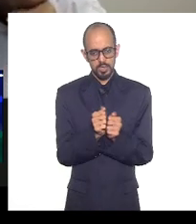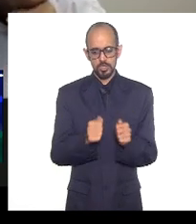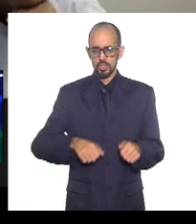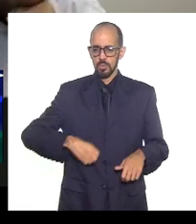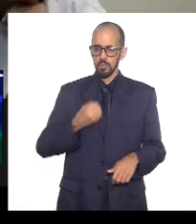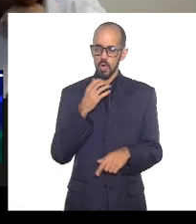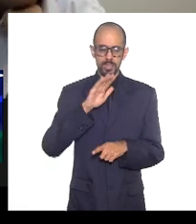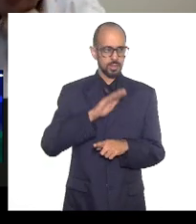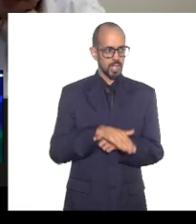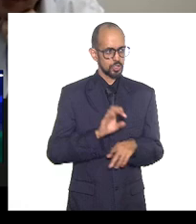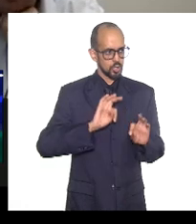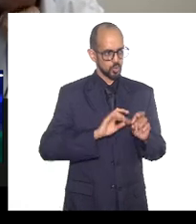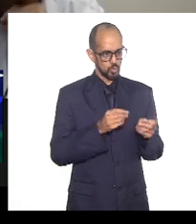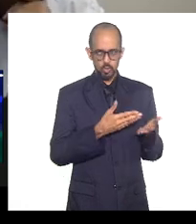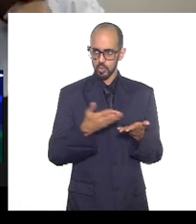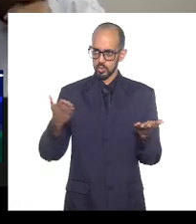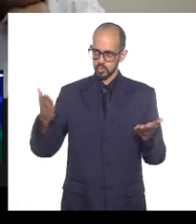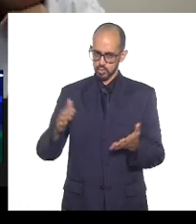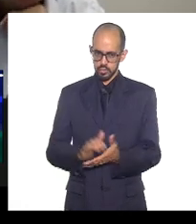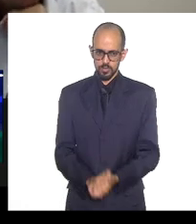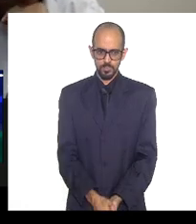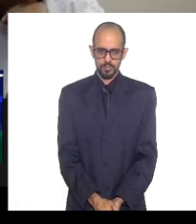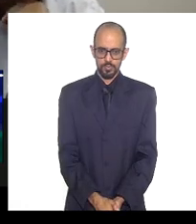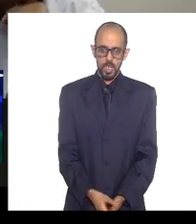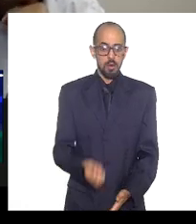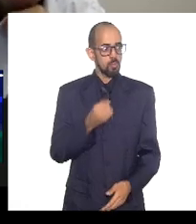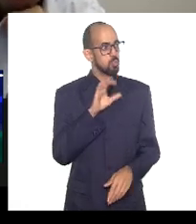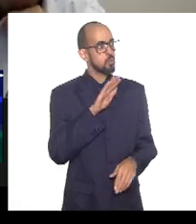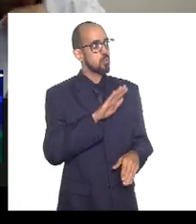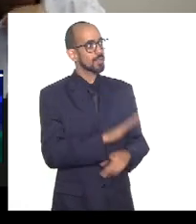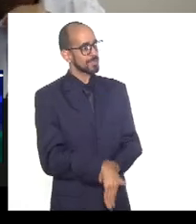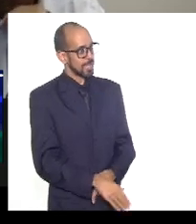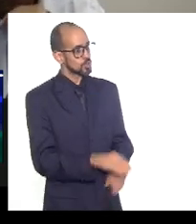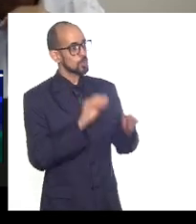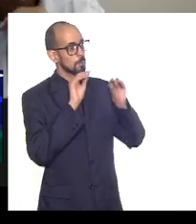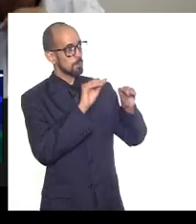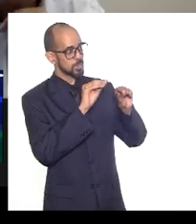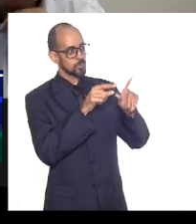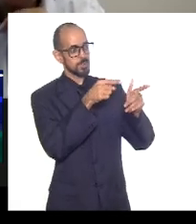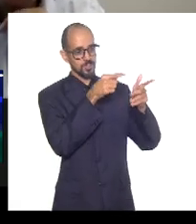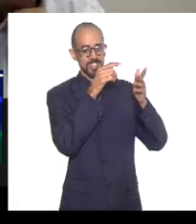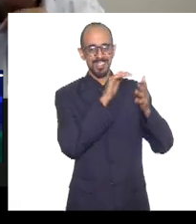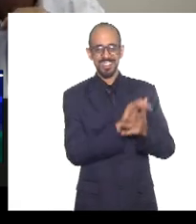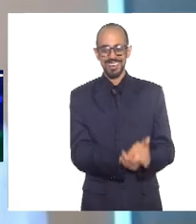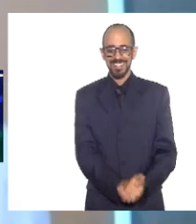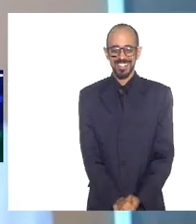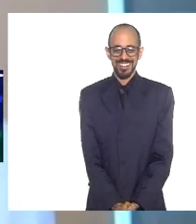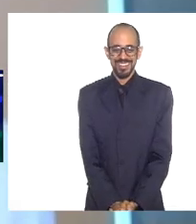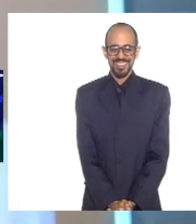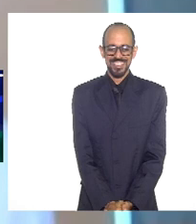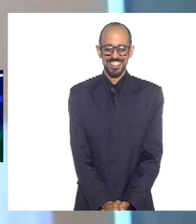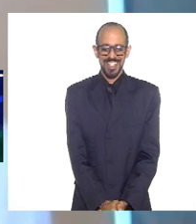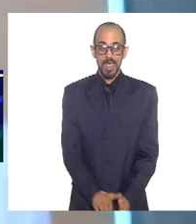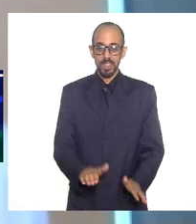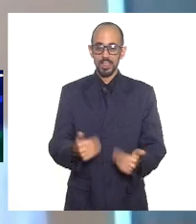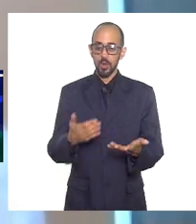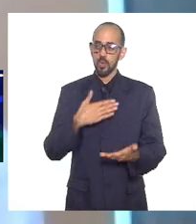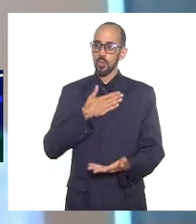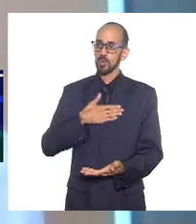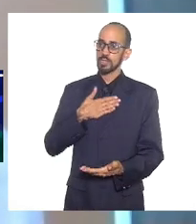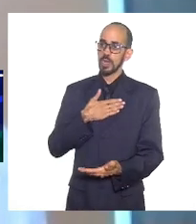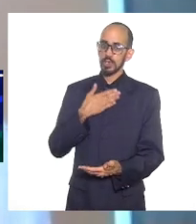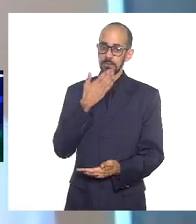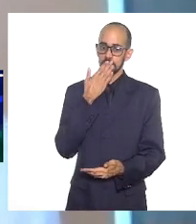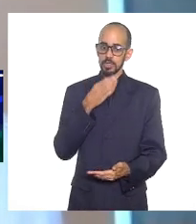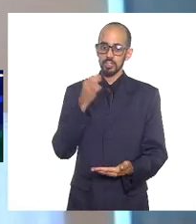tarde a todas e todos. Muito boa tarde. Um beijo. Obrigada, deputada Marta Rocha. Gostaria de pedir ao deputado Valdec